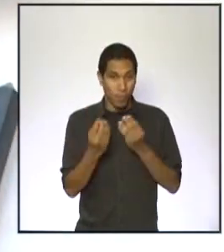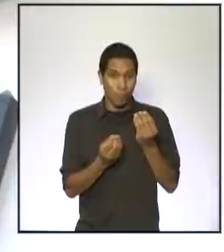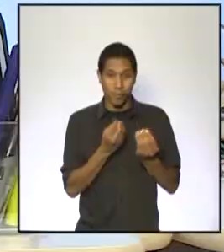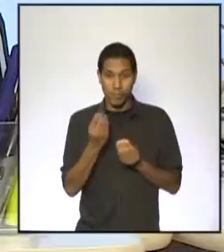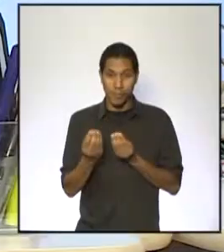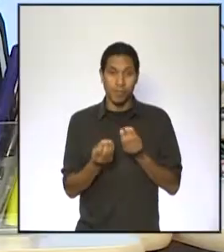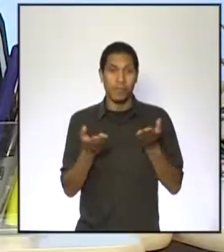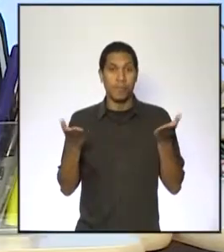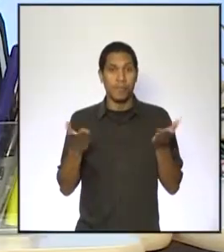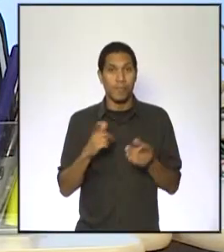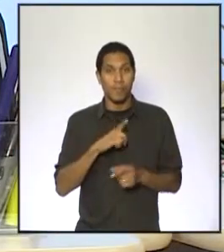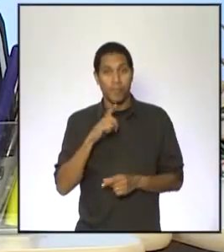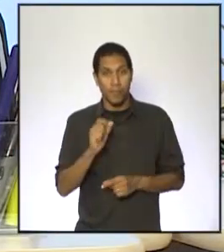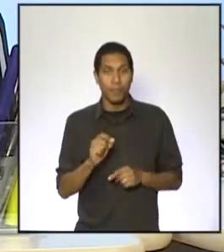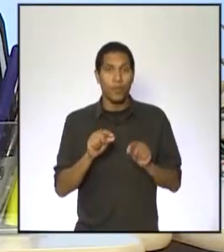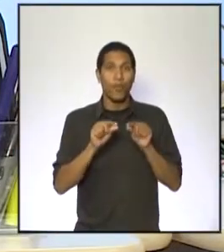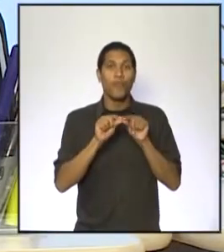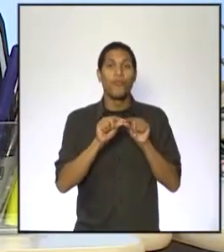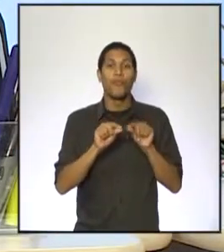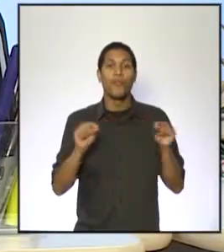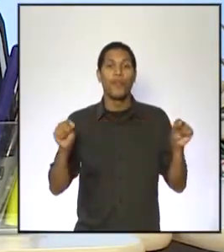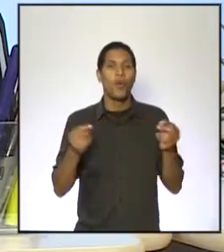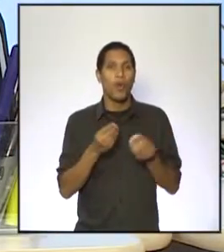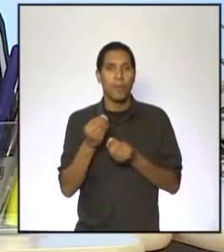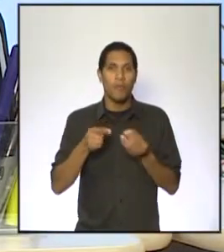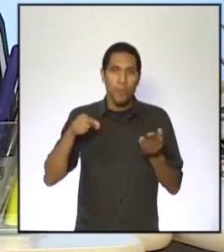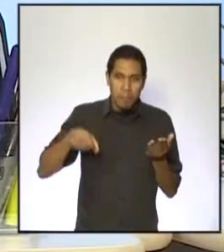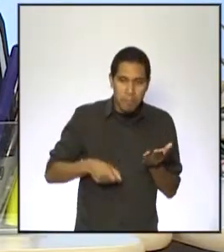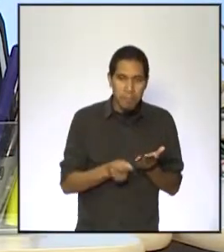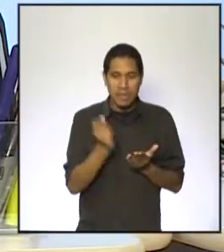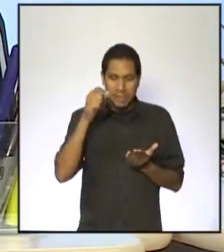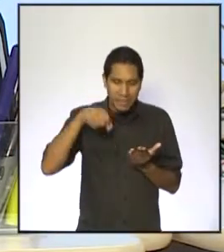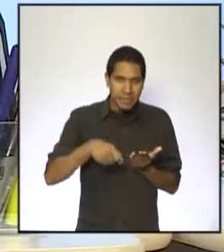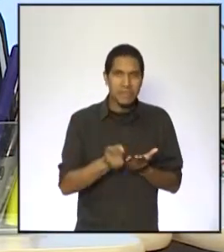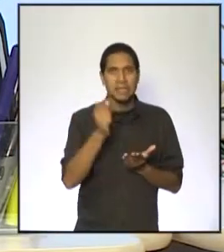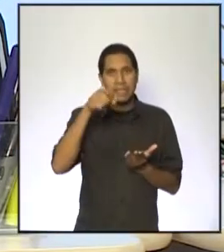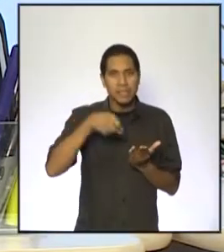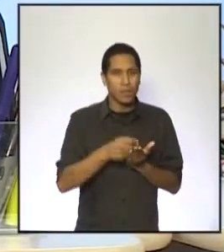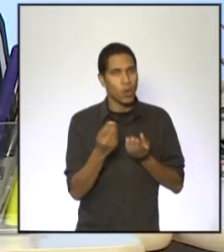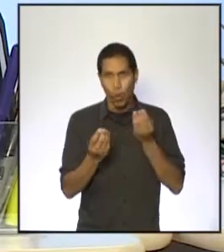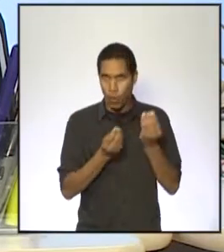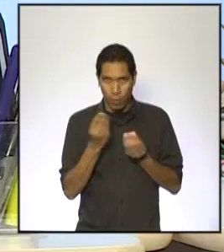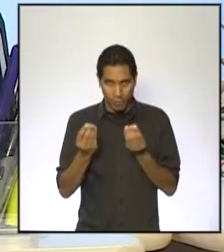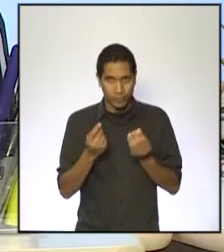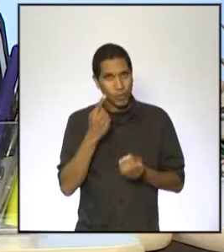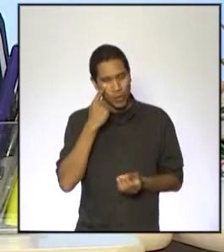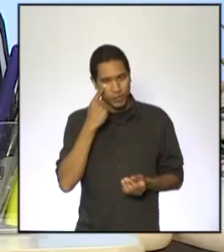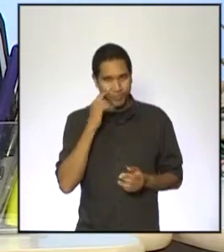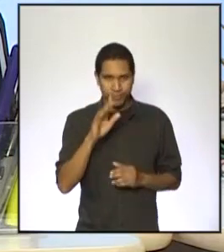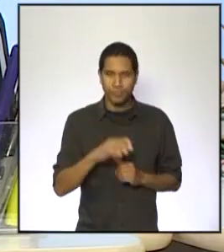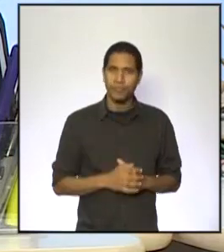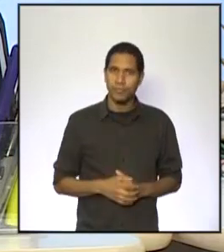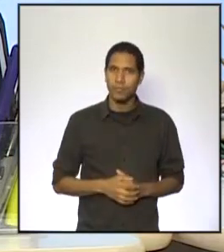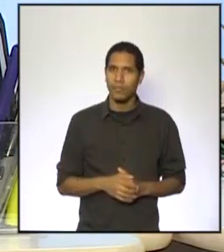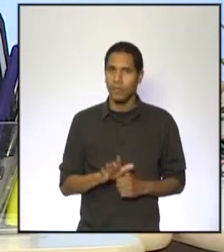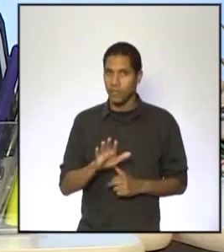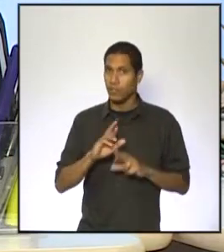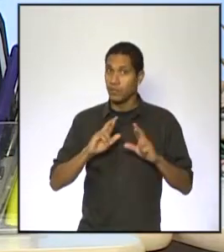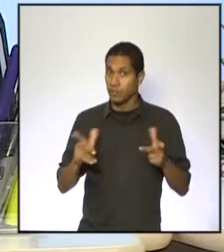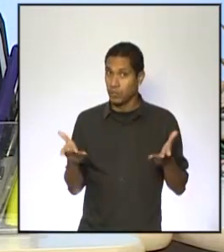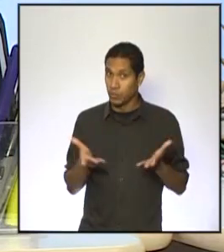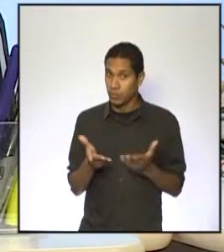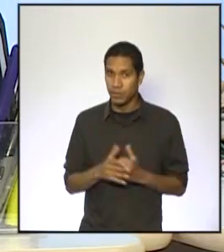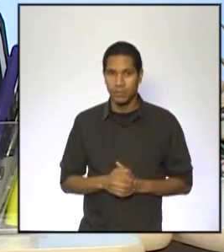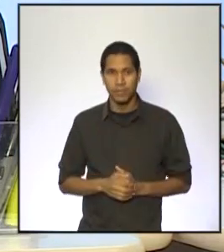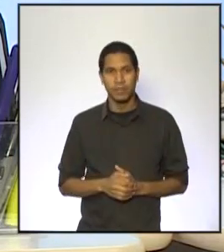passar o barbante. Eu vou fazer uma coisa diferente aqui, Mas olha só, eu deixei um espacinho para que a